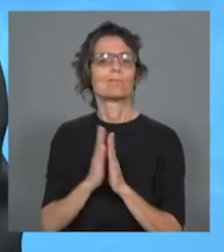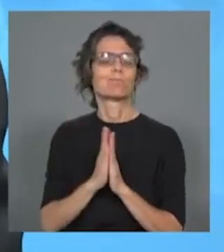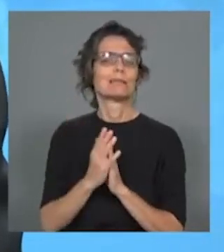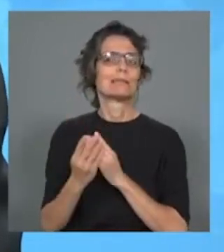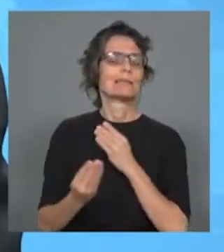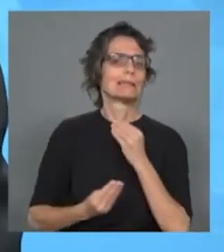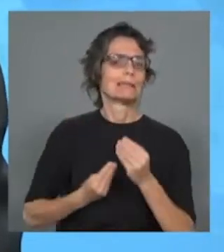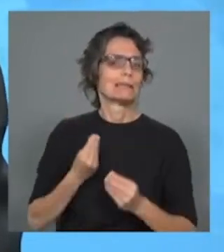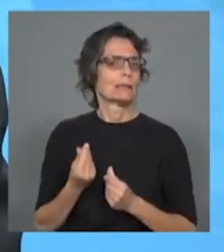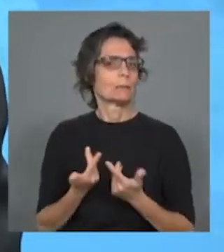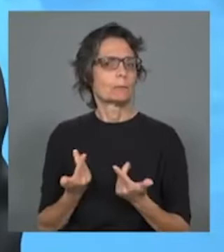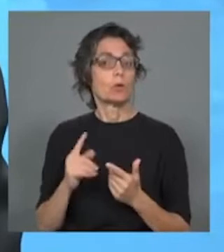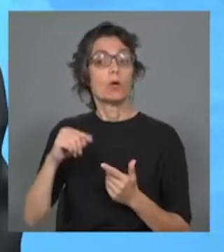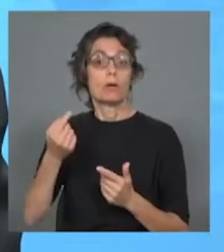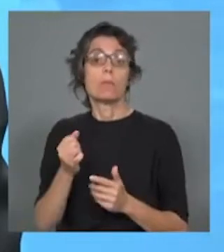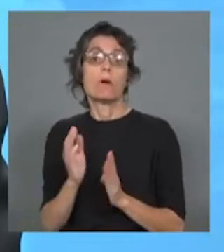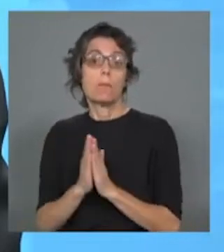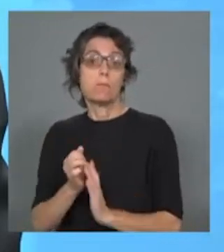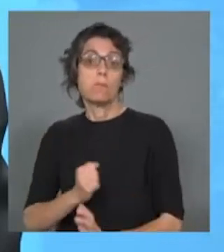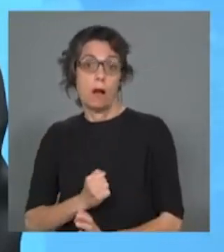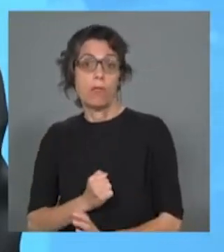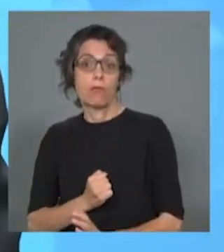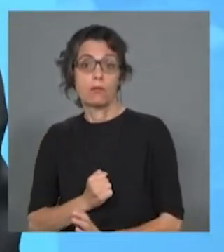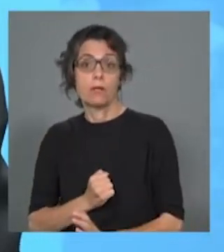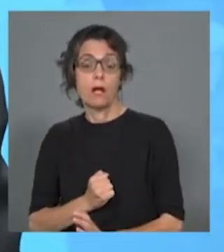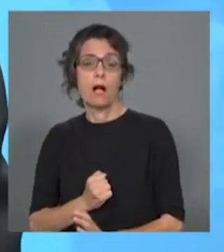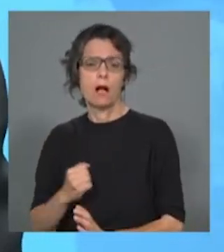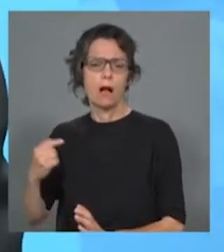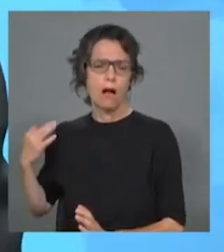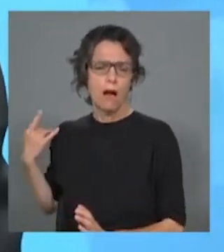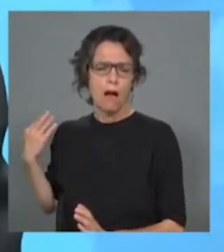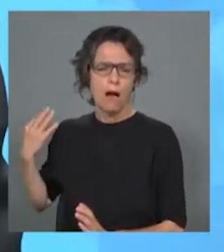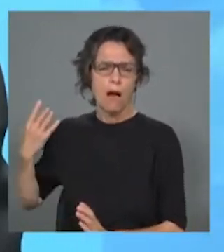religiosa. A Igreja Católica, durante muito tempo,